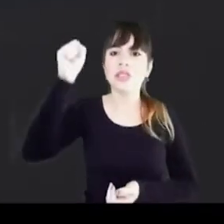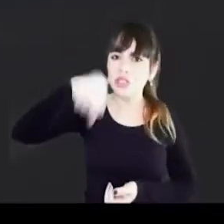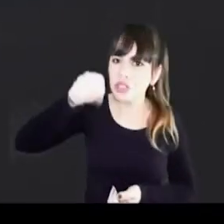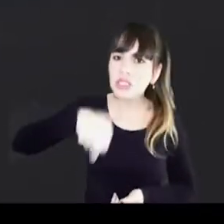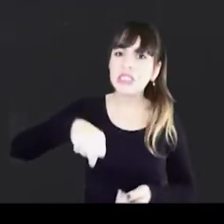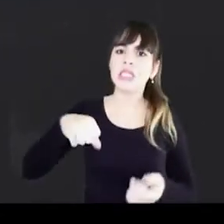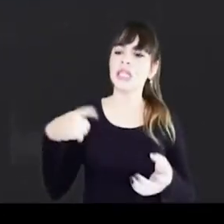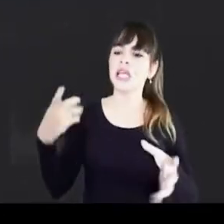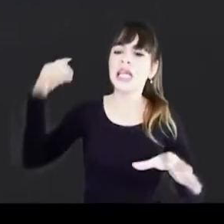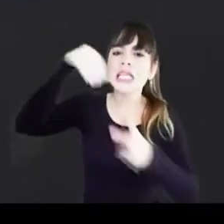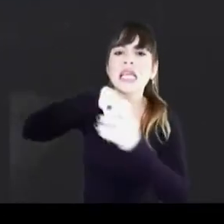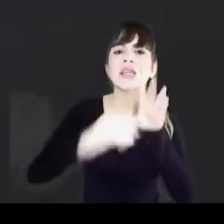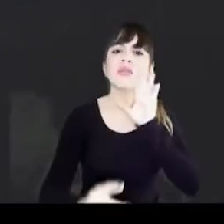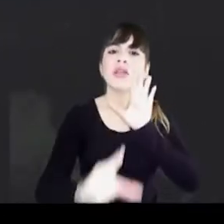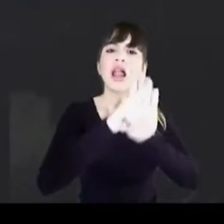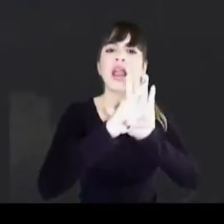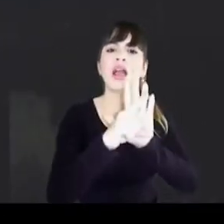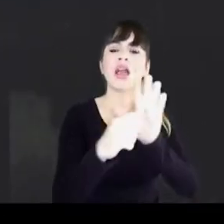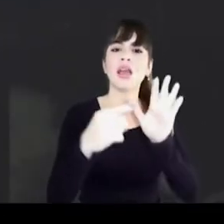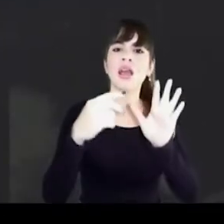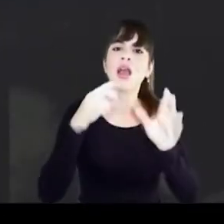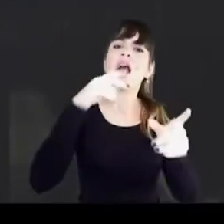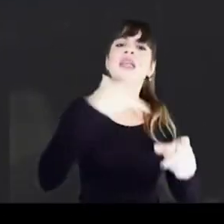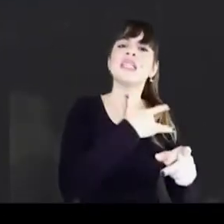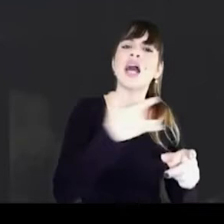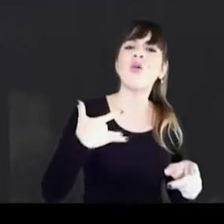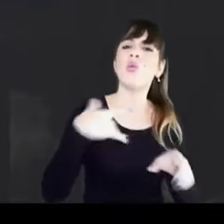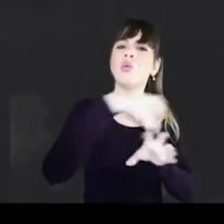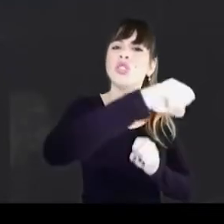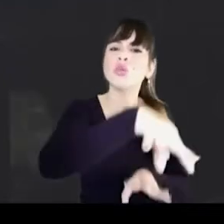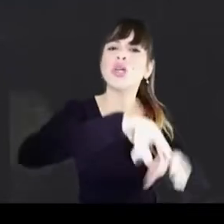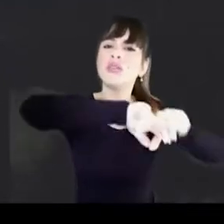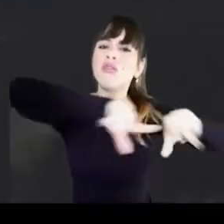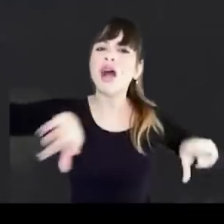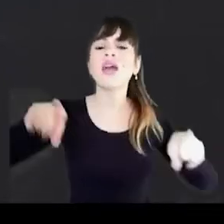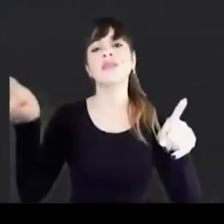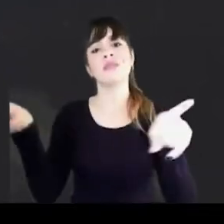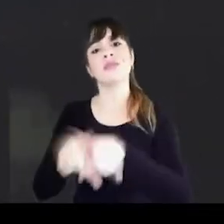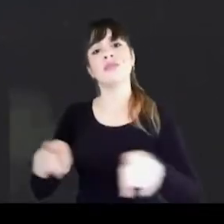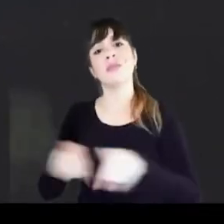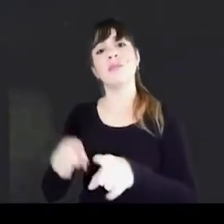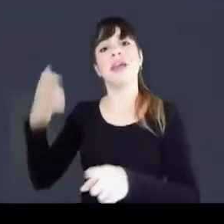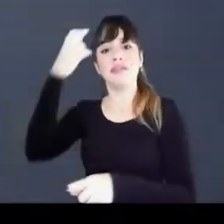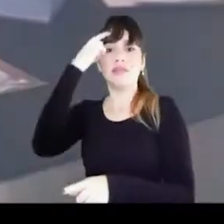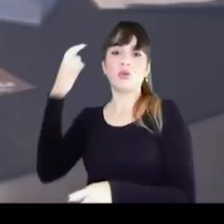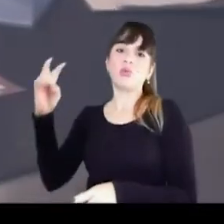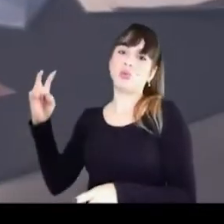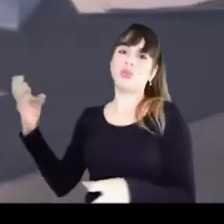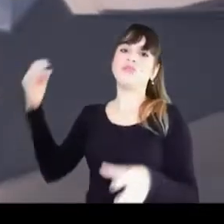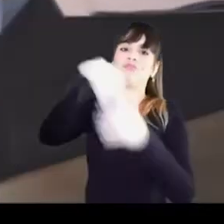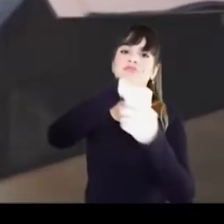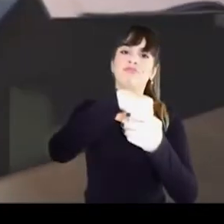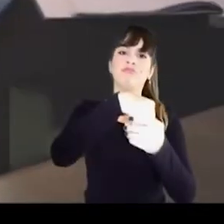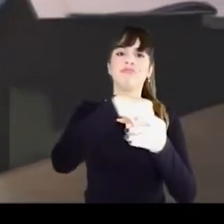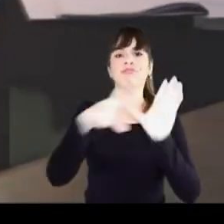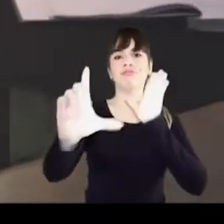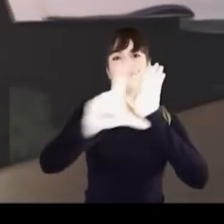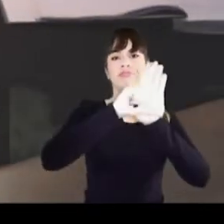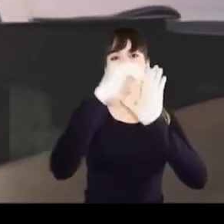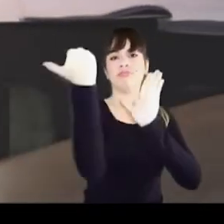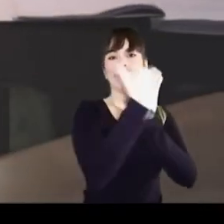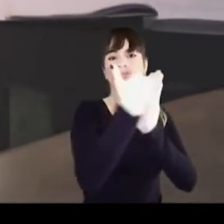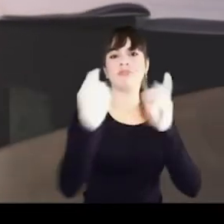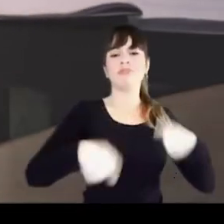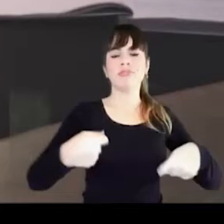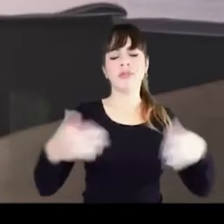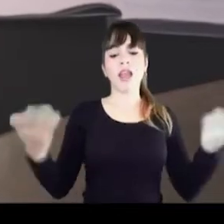cinema, né? Então, eu acho que isso traz um questionamento muito interessante para a gente pensar isso. O momento que a gente está